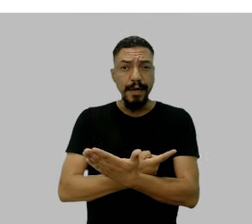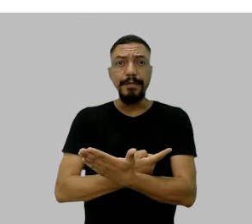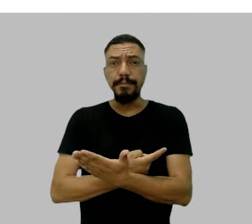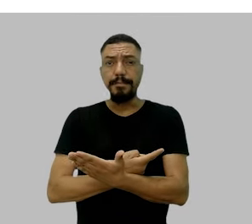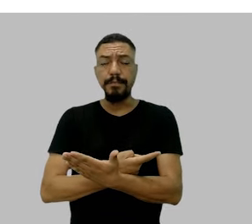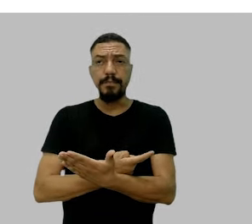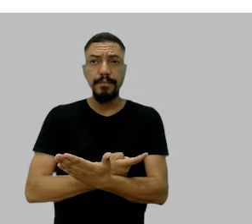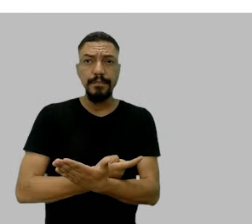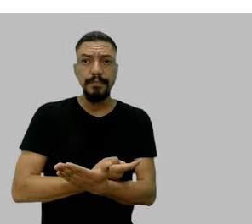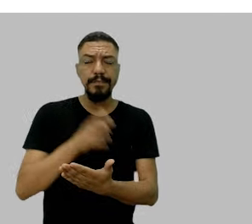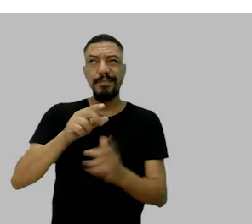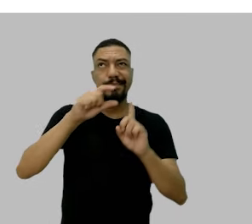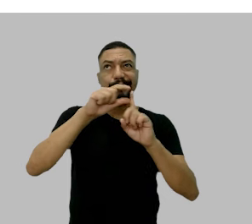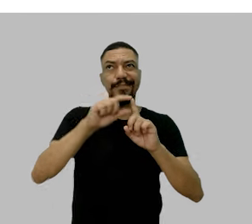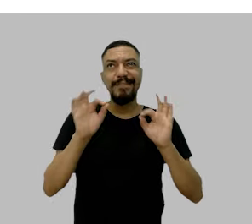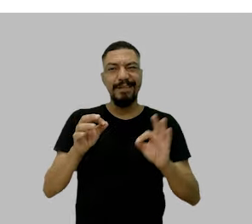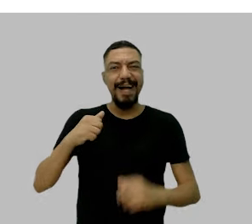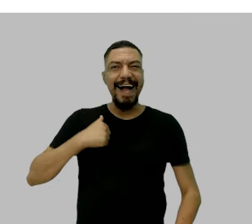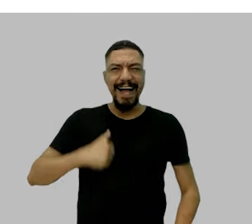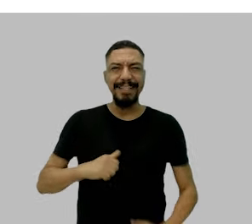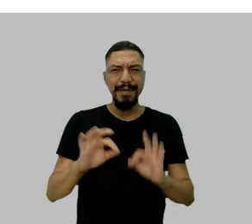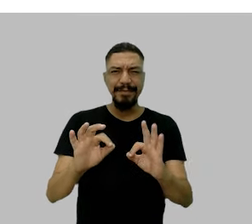usar uma palavra correta, uma cagada, né?